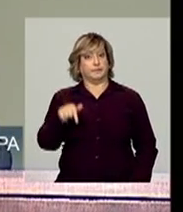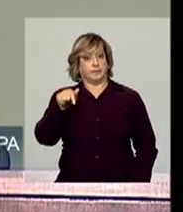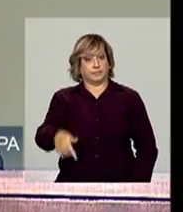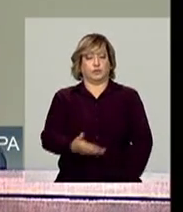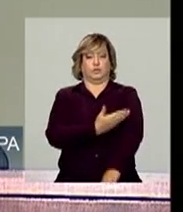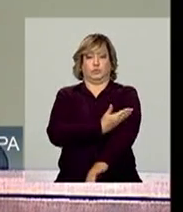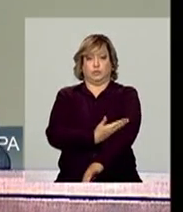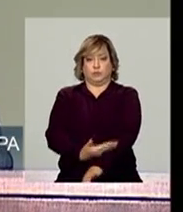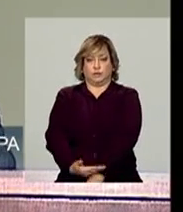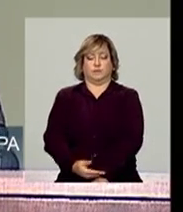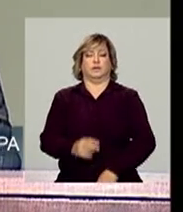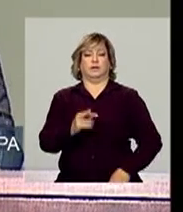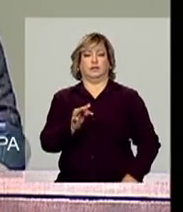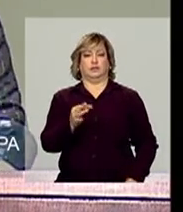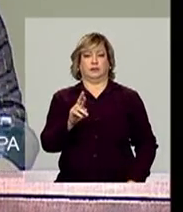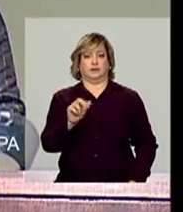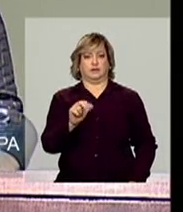tradição